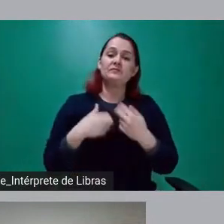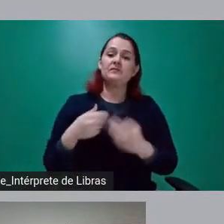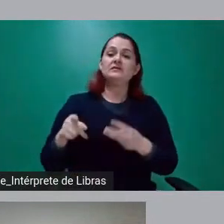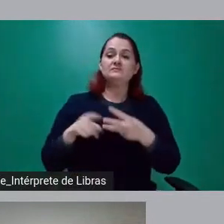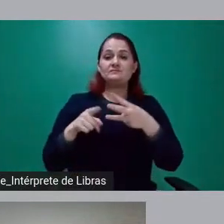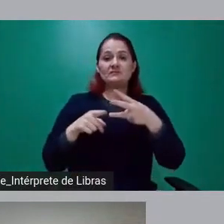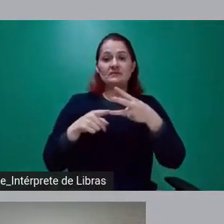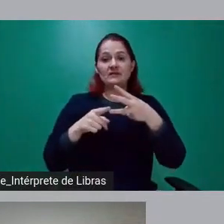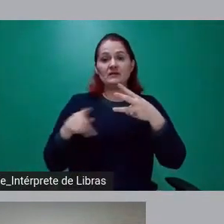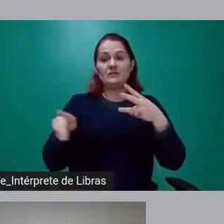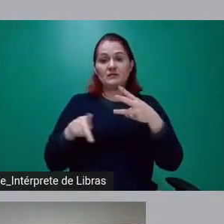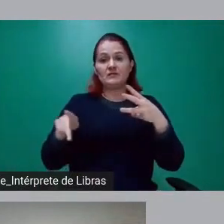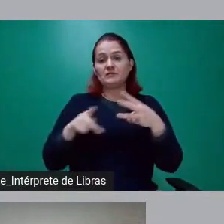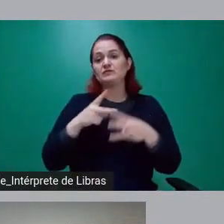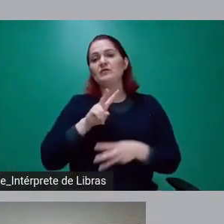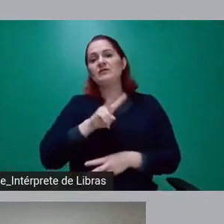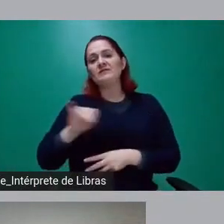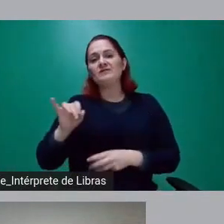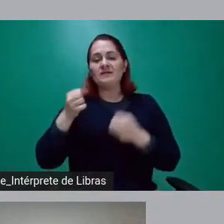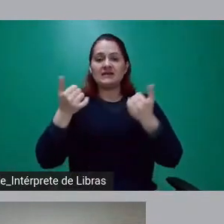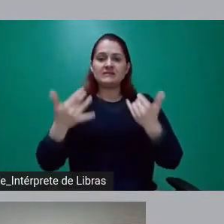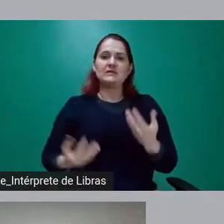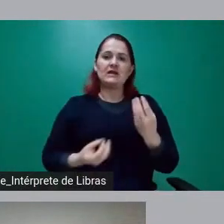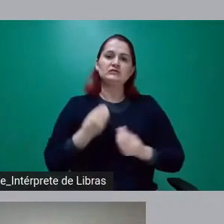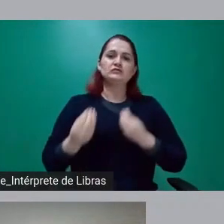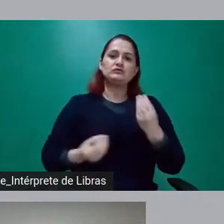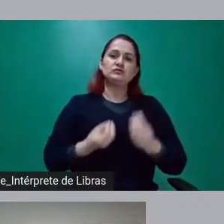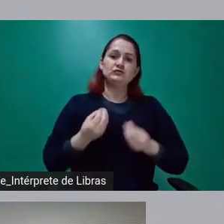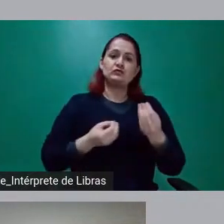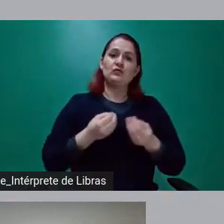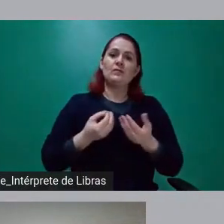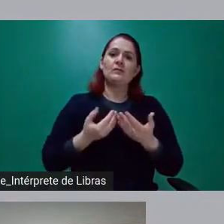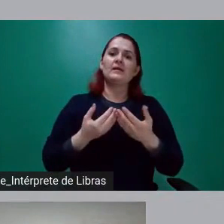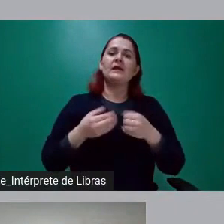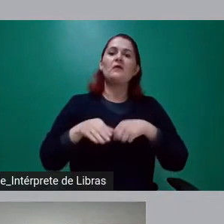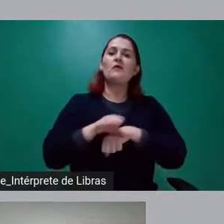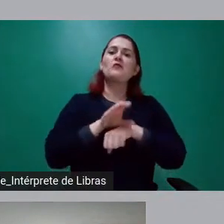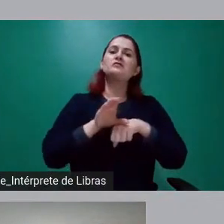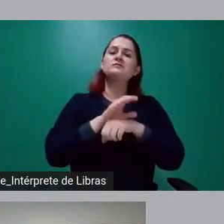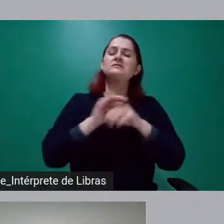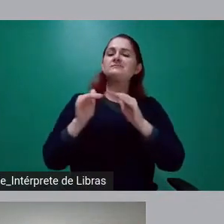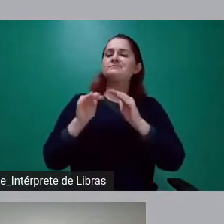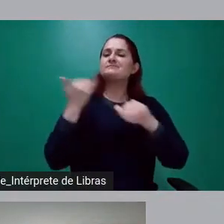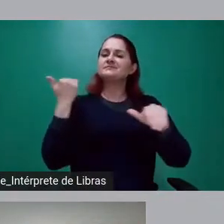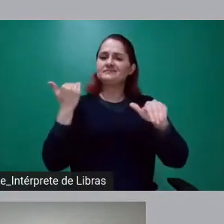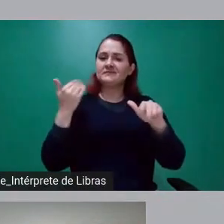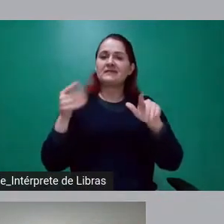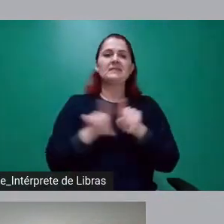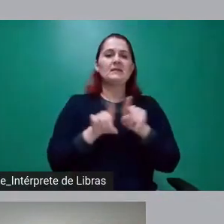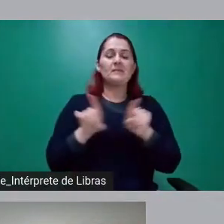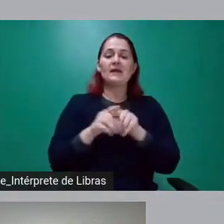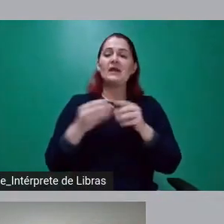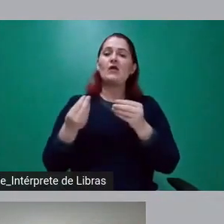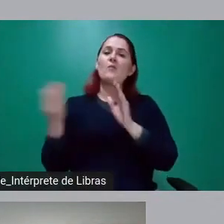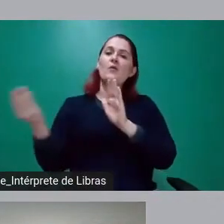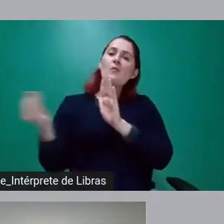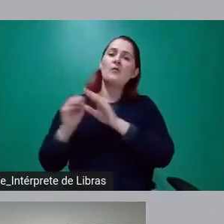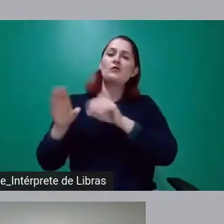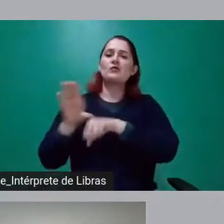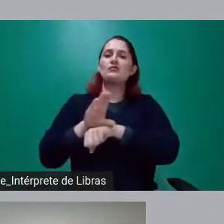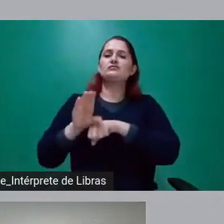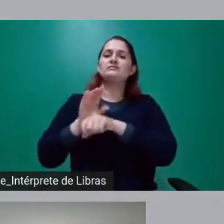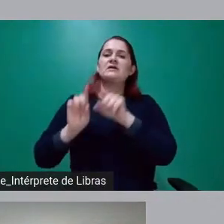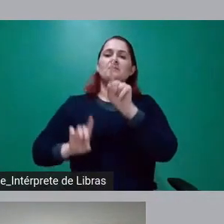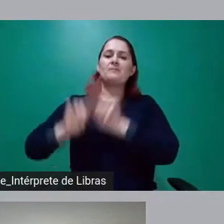desconstitucionalização dos direitos sociais e constitucionalização dos privilégios do sistema da dívida.